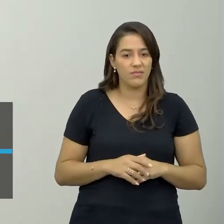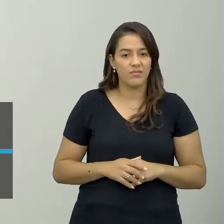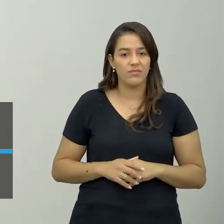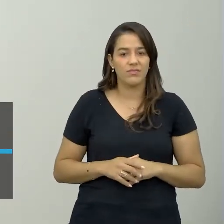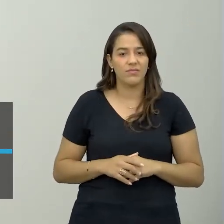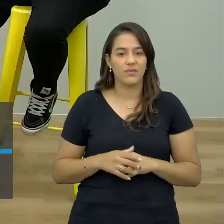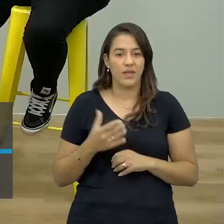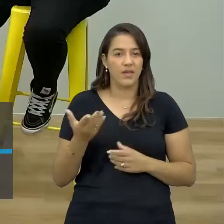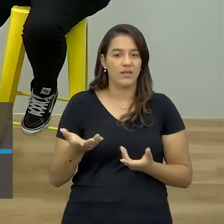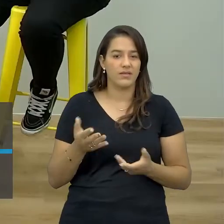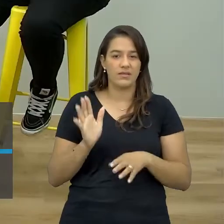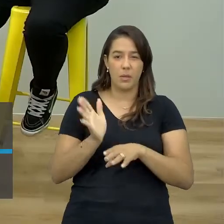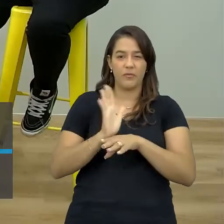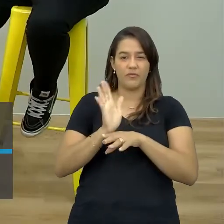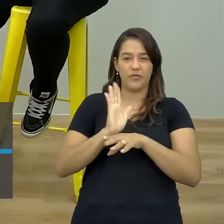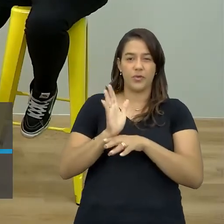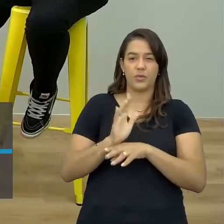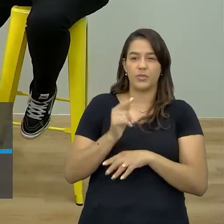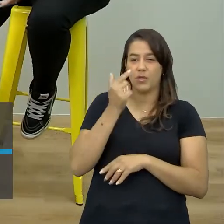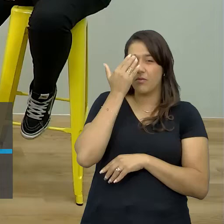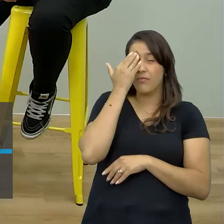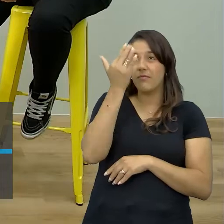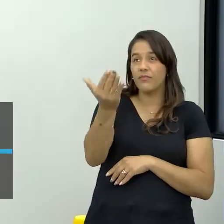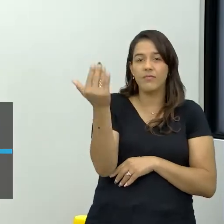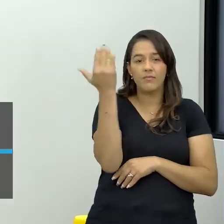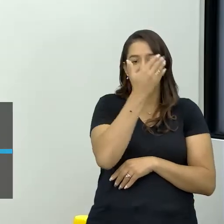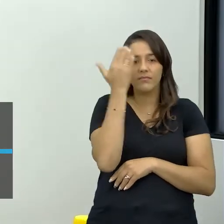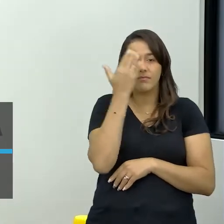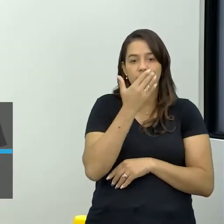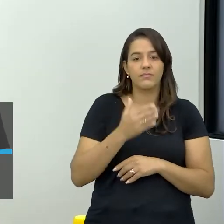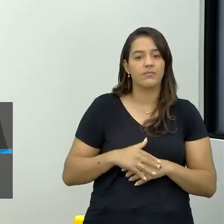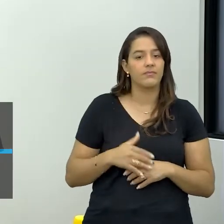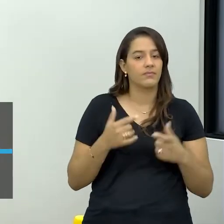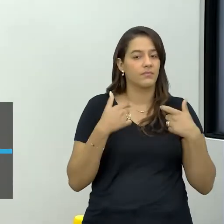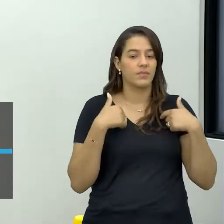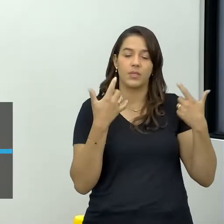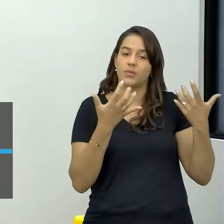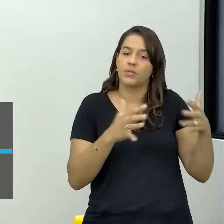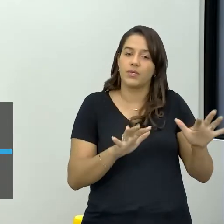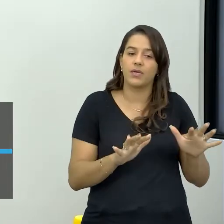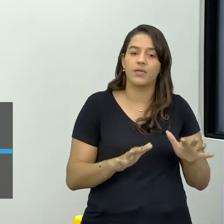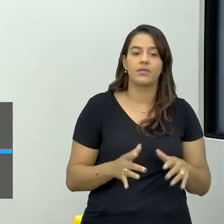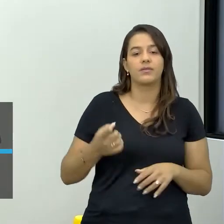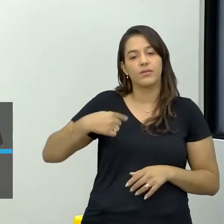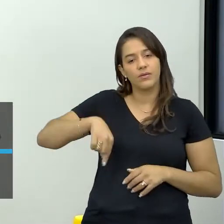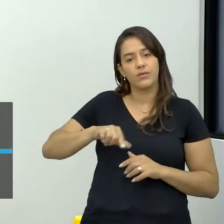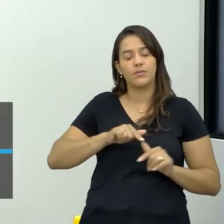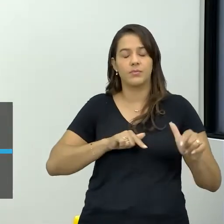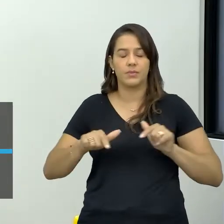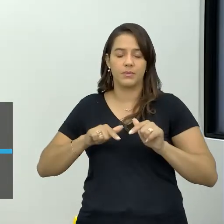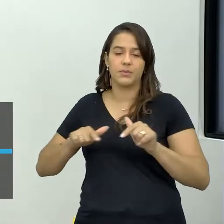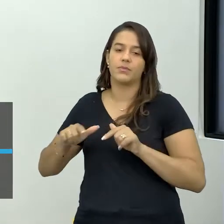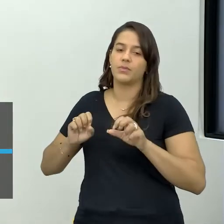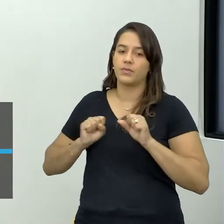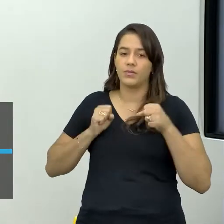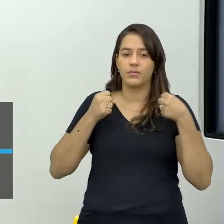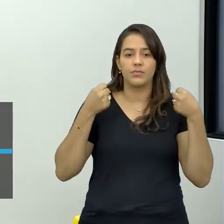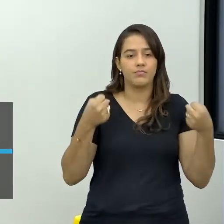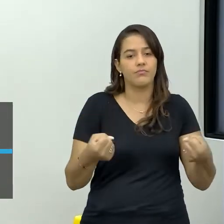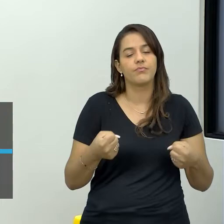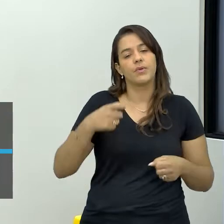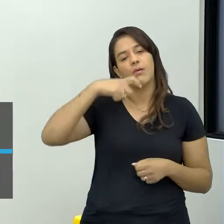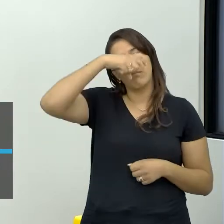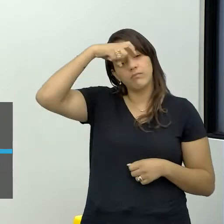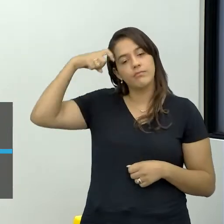Hill. Fumaça e você não vê um palmo na sua frente. Olha, eu já respondo, eu não quero, então a gente tem que trabalhar pra isso, né? A gente tem que trabalhar ao máximo